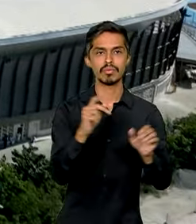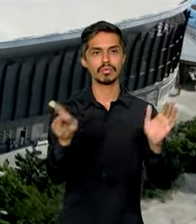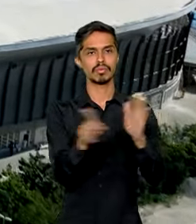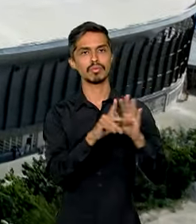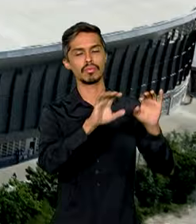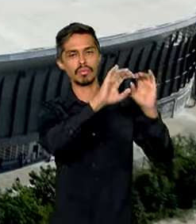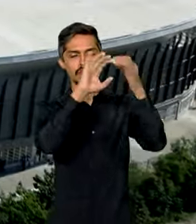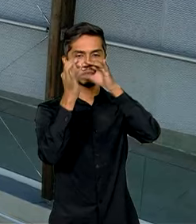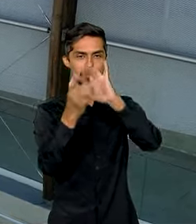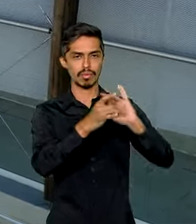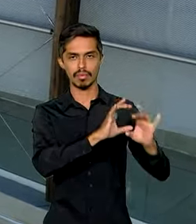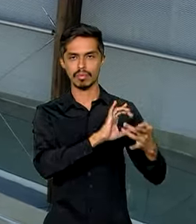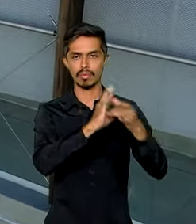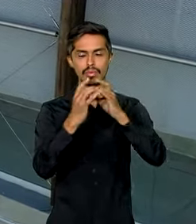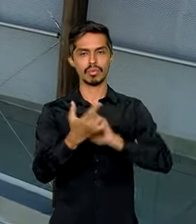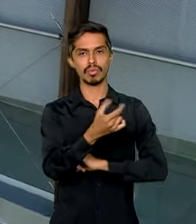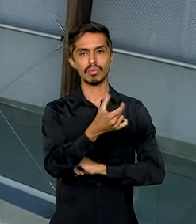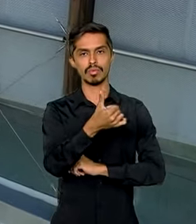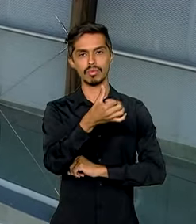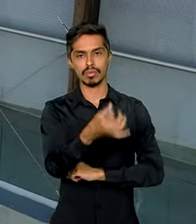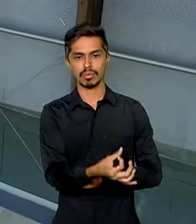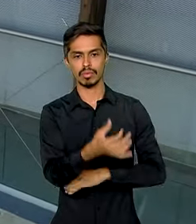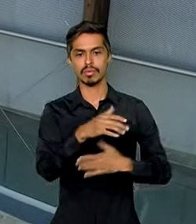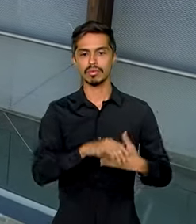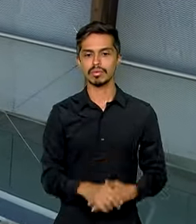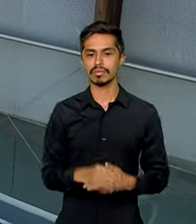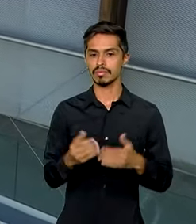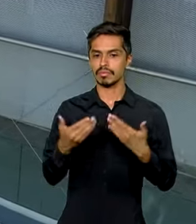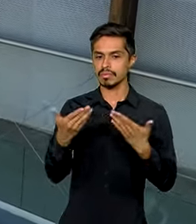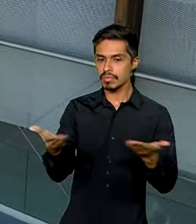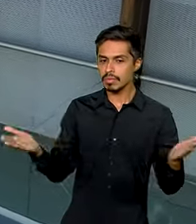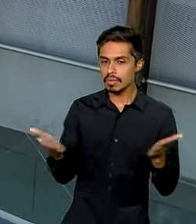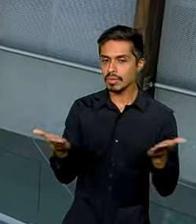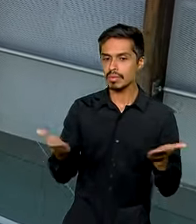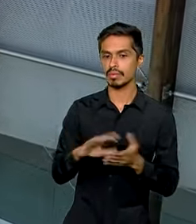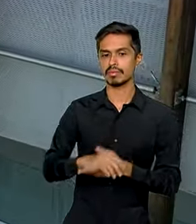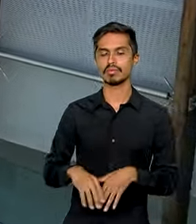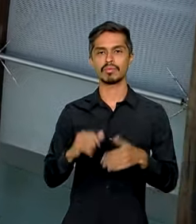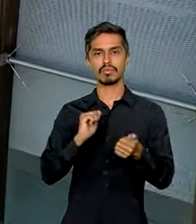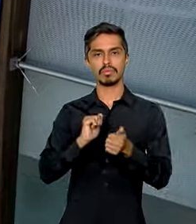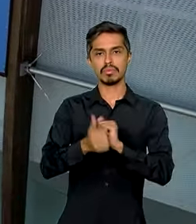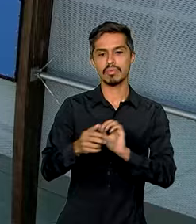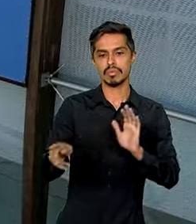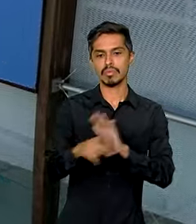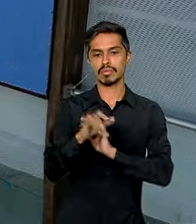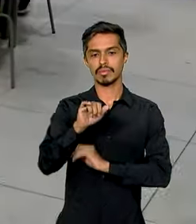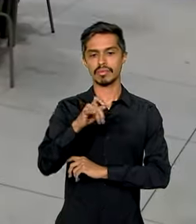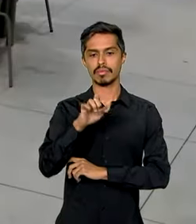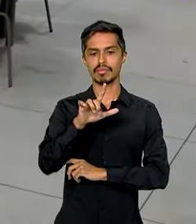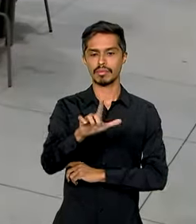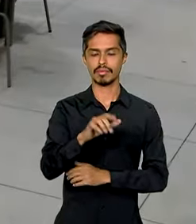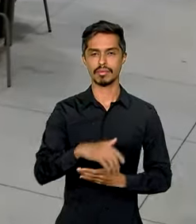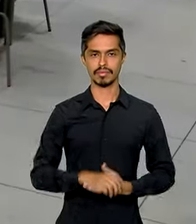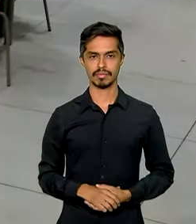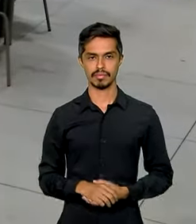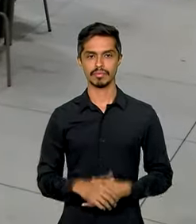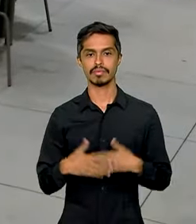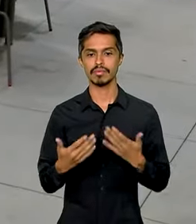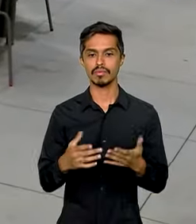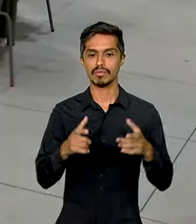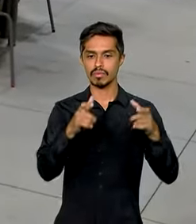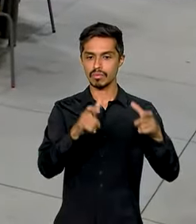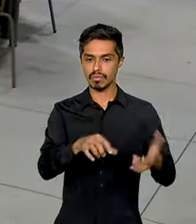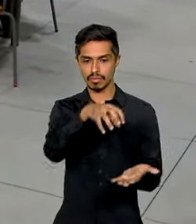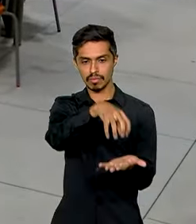de 2016, deu lugar ao Ginásio Educacional Olímpico Isabel Salgado. A unidade, que